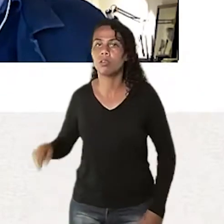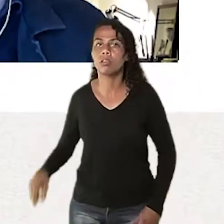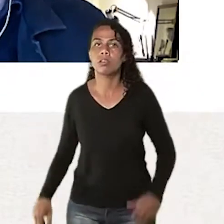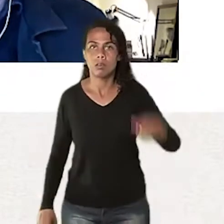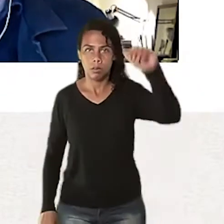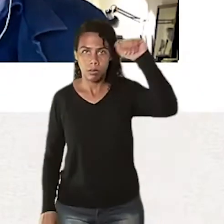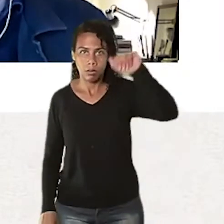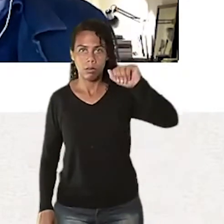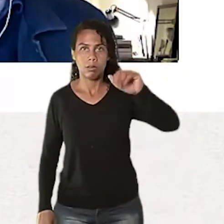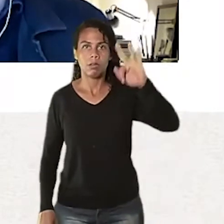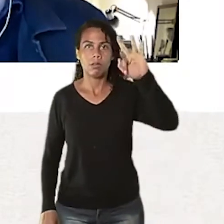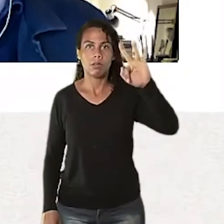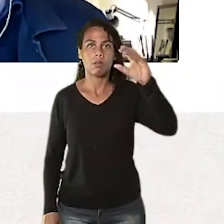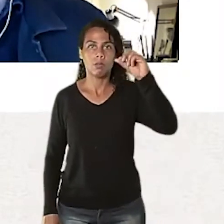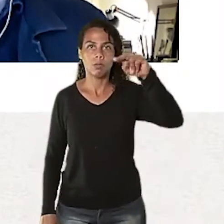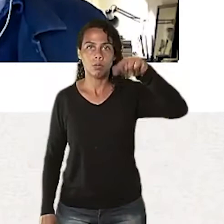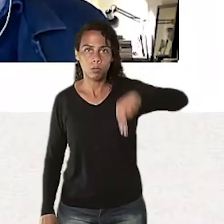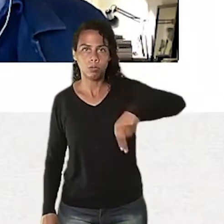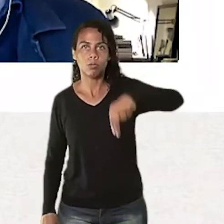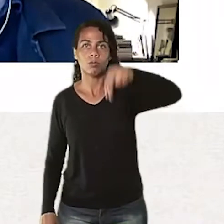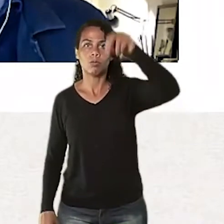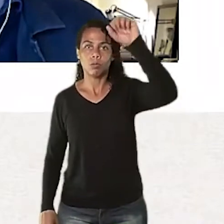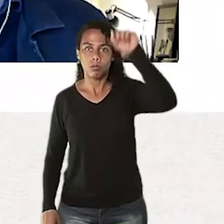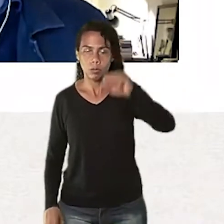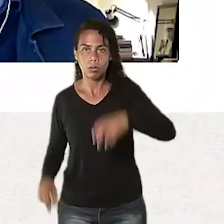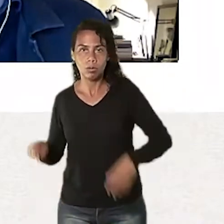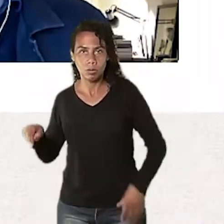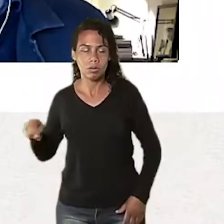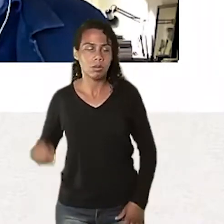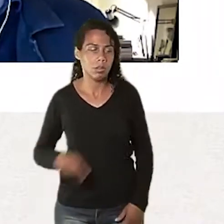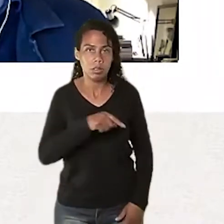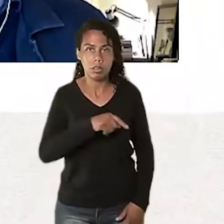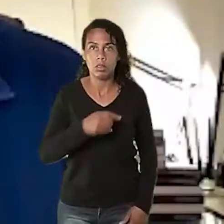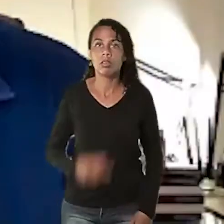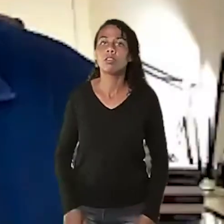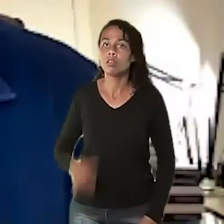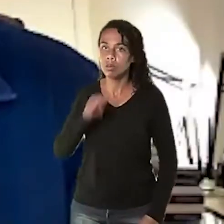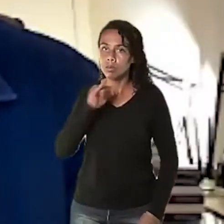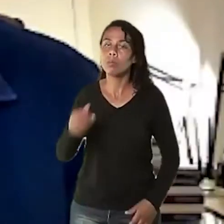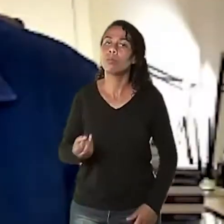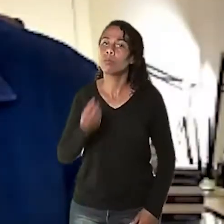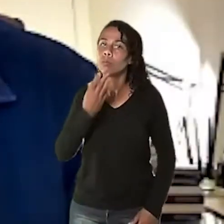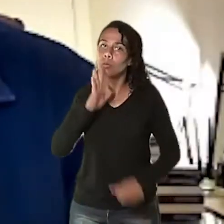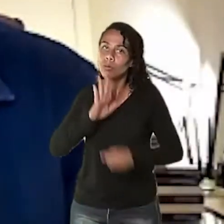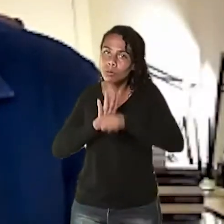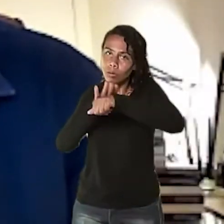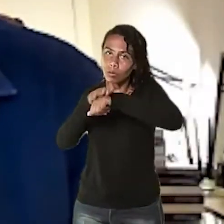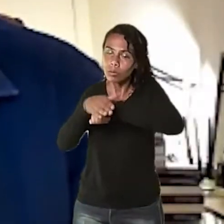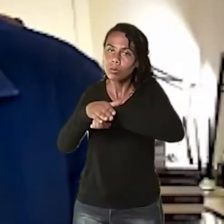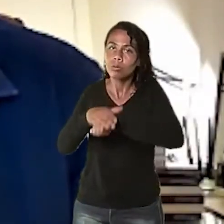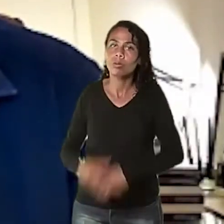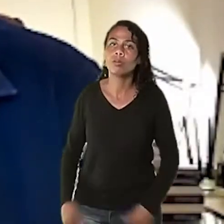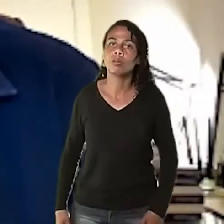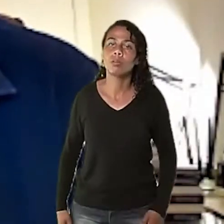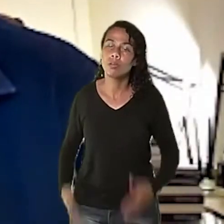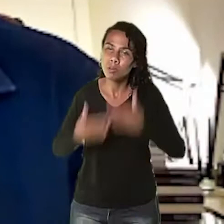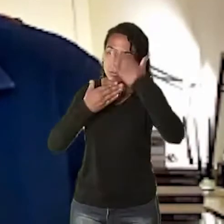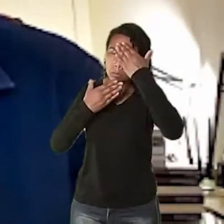Boa noite. Antes de tudo, obrigado pelo convite, obrigado a todo mundo que está vendo. É um prazer e uma honra lançar o livro aqui com você.